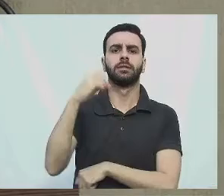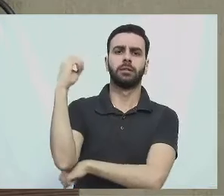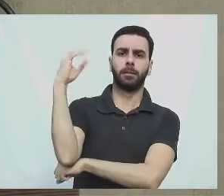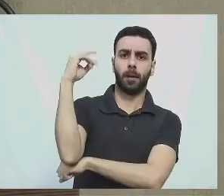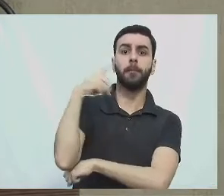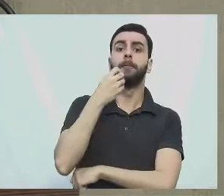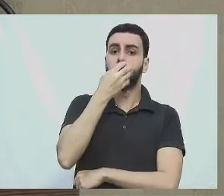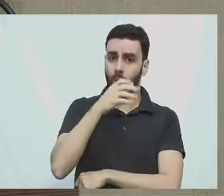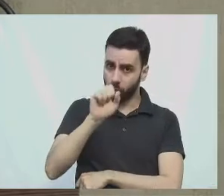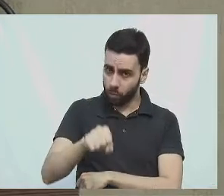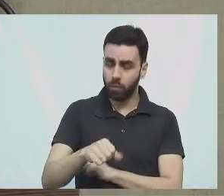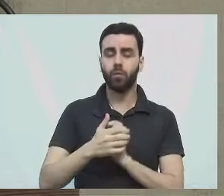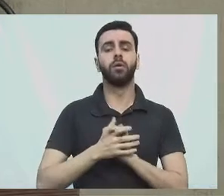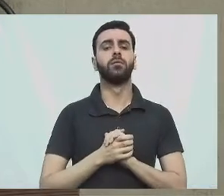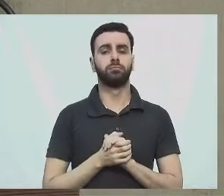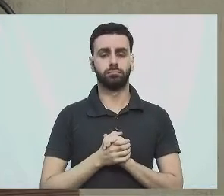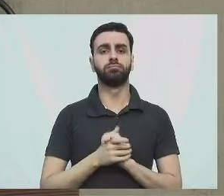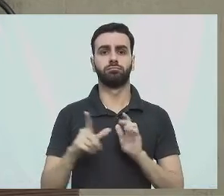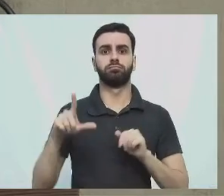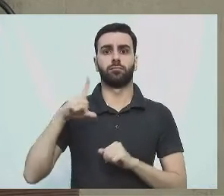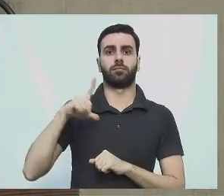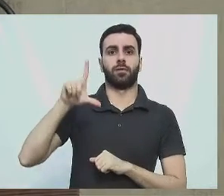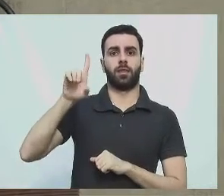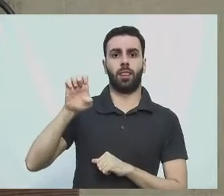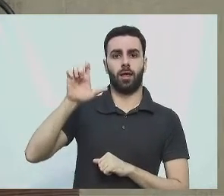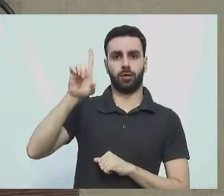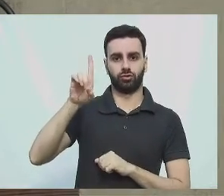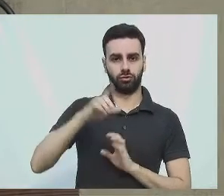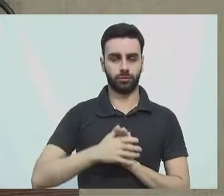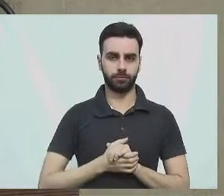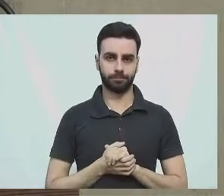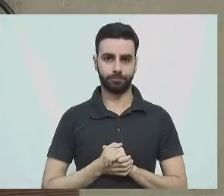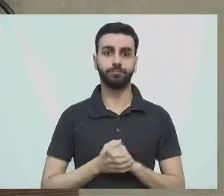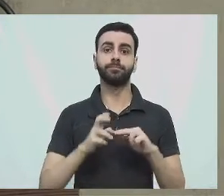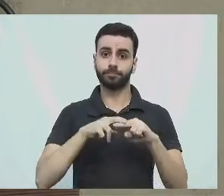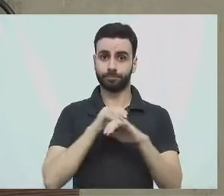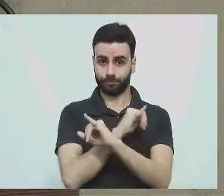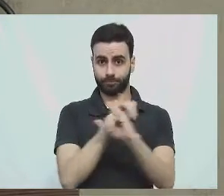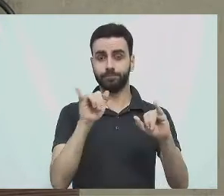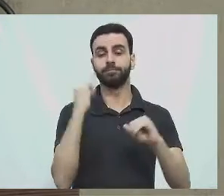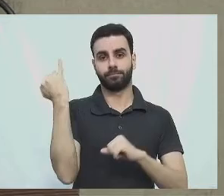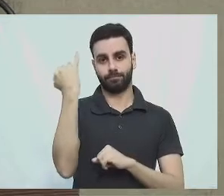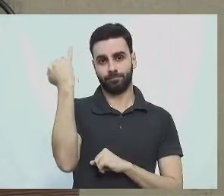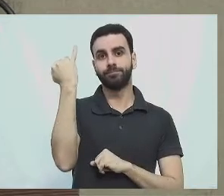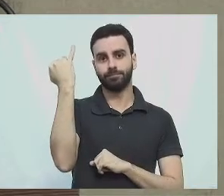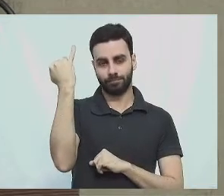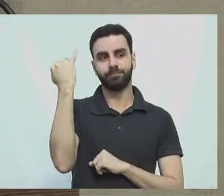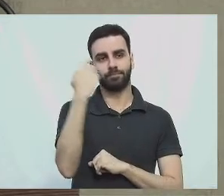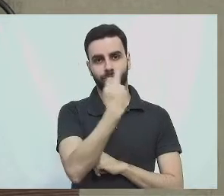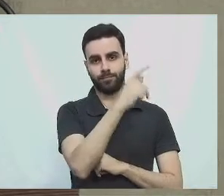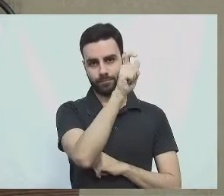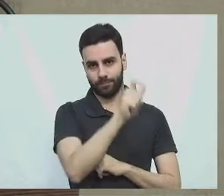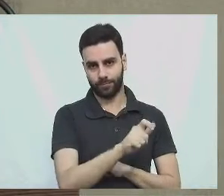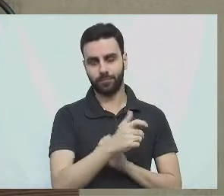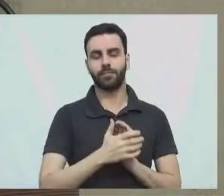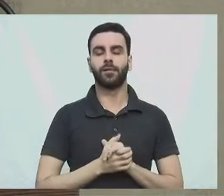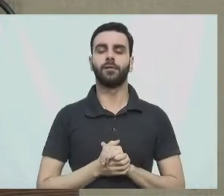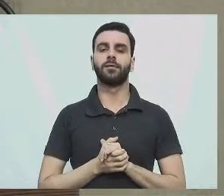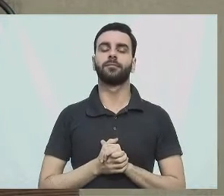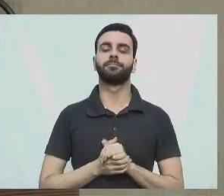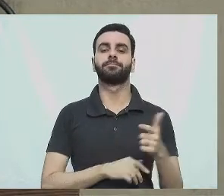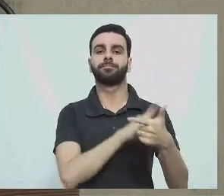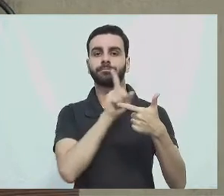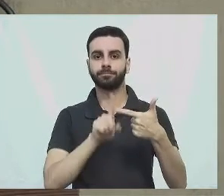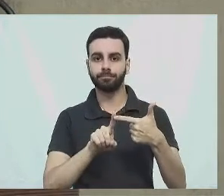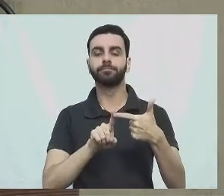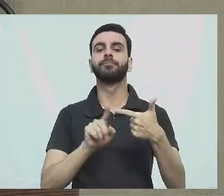muito boa, a questão da iluminação de LED. Então, eu queria destacar aí essa questão do prefeito Ângelo Schecker. Em